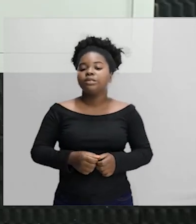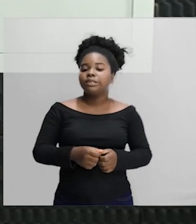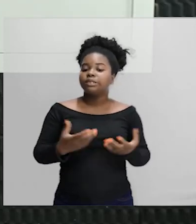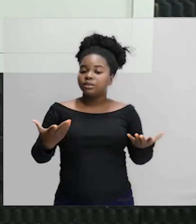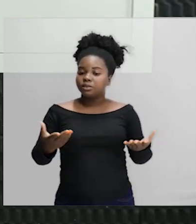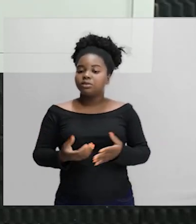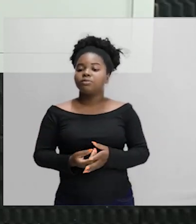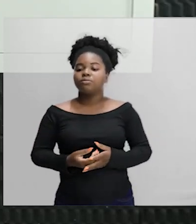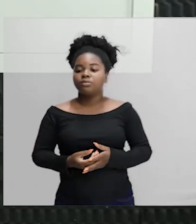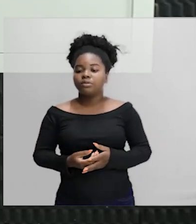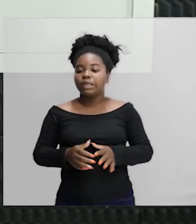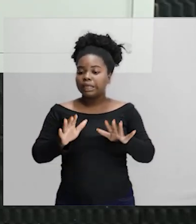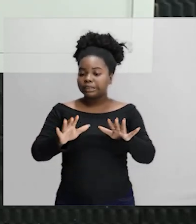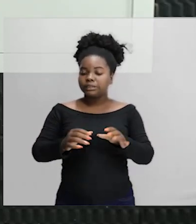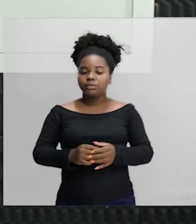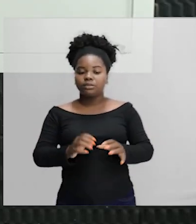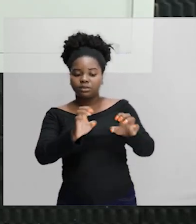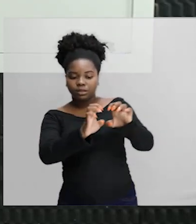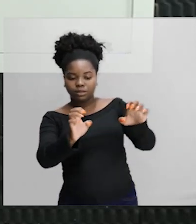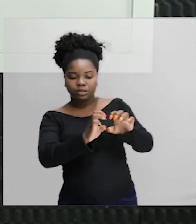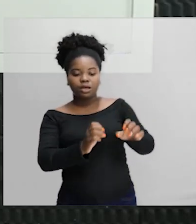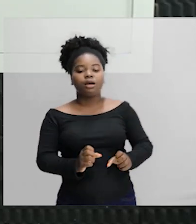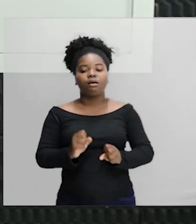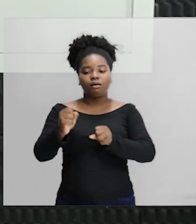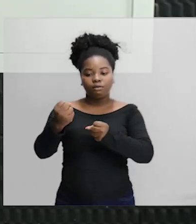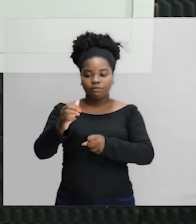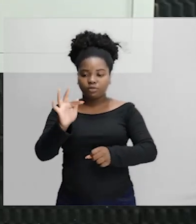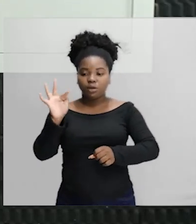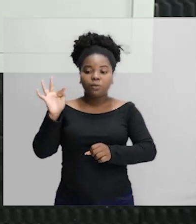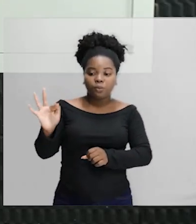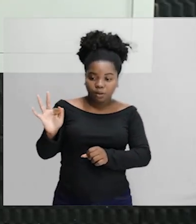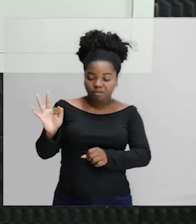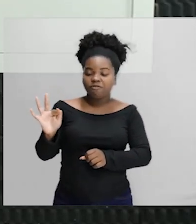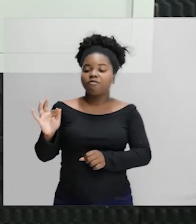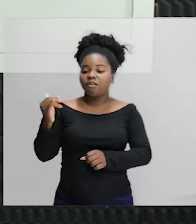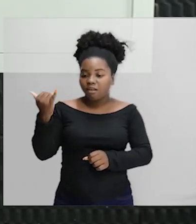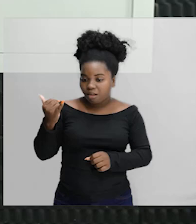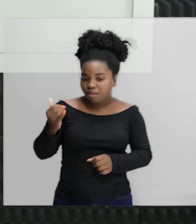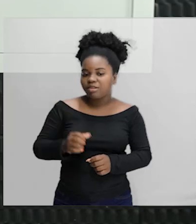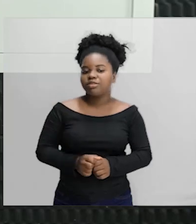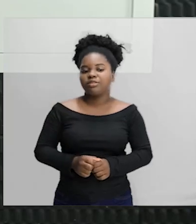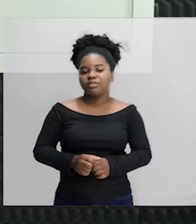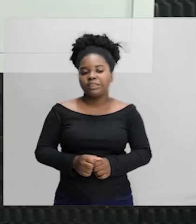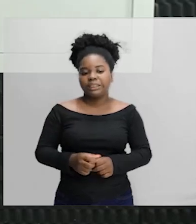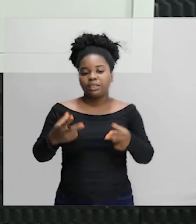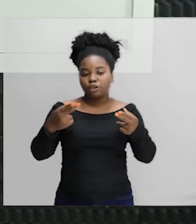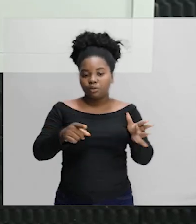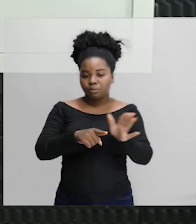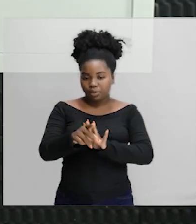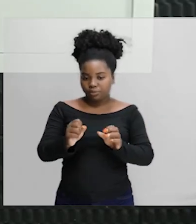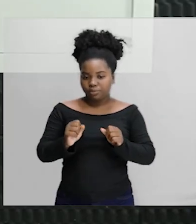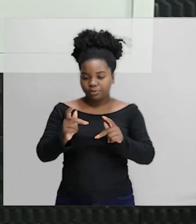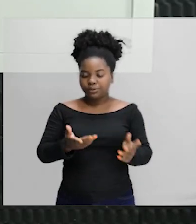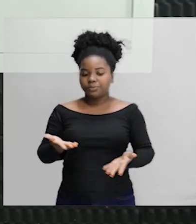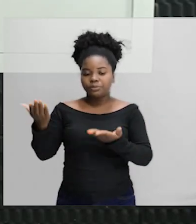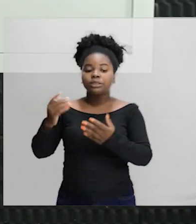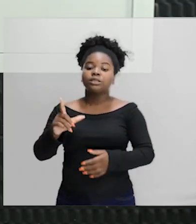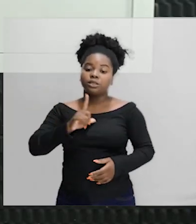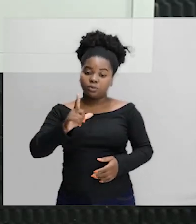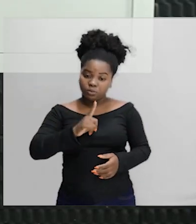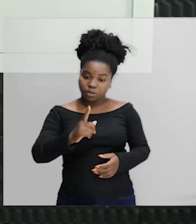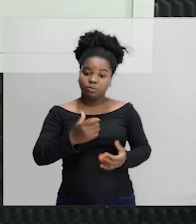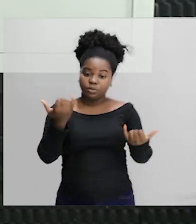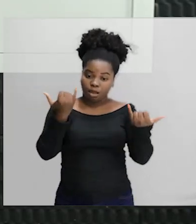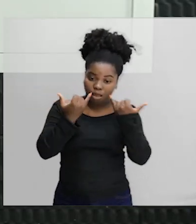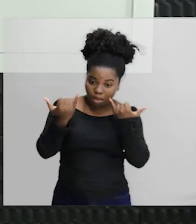que nós trabalhamos a força elétrica no fio condutor, que é o caso da nossa questão. Então vamos lá. Nós já temos os